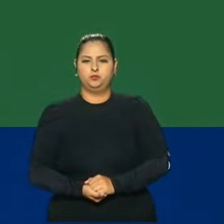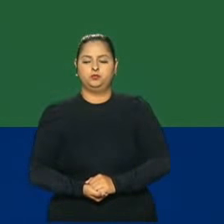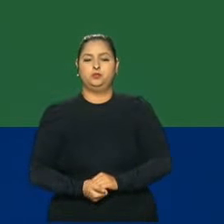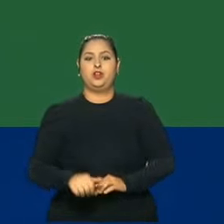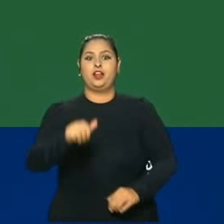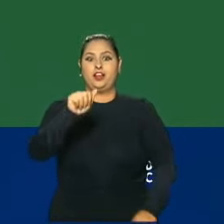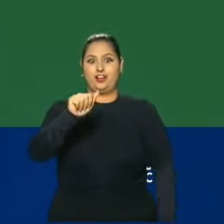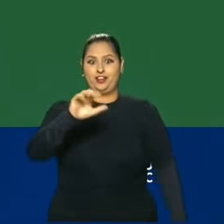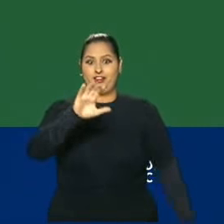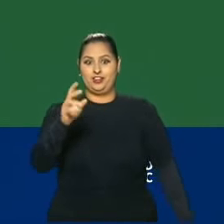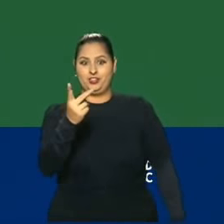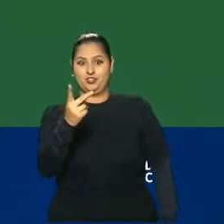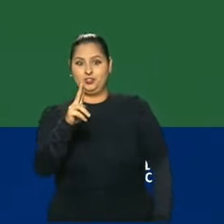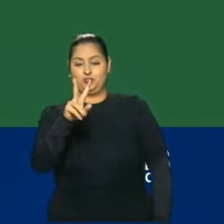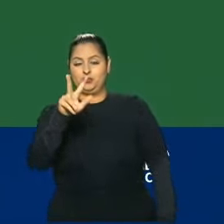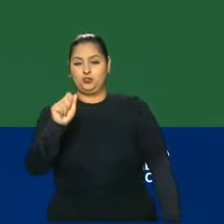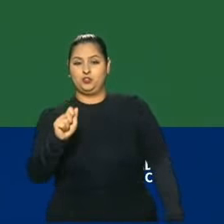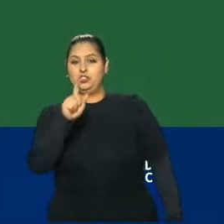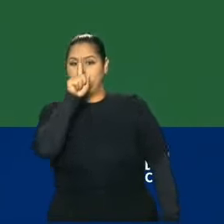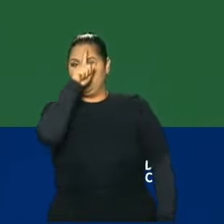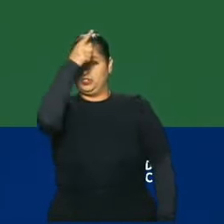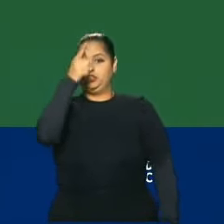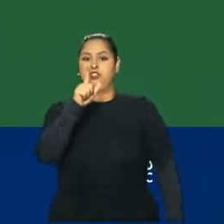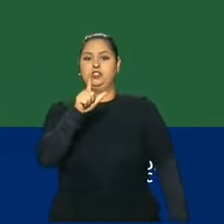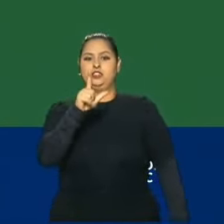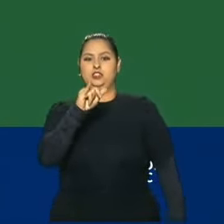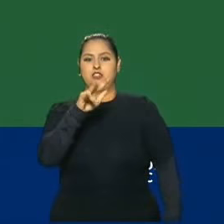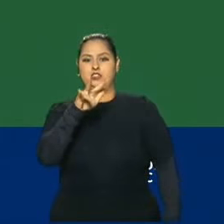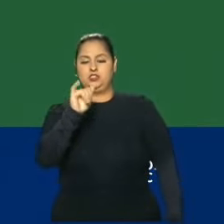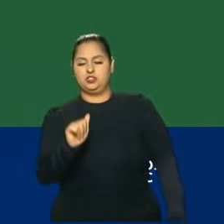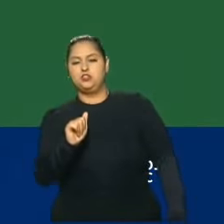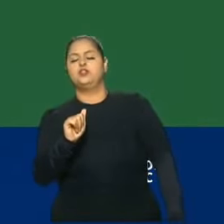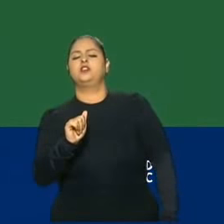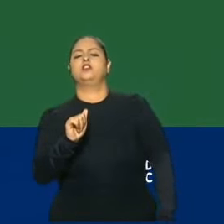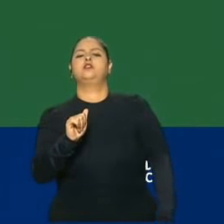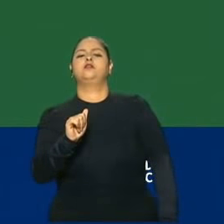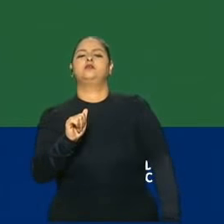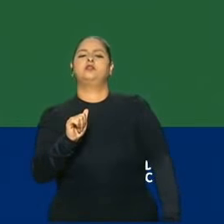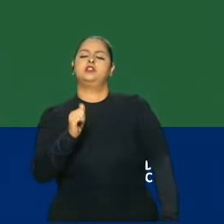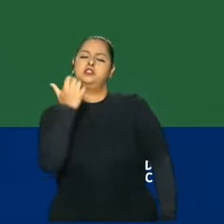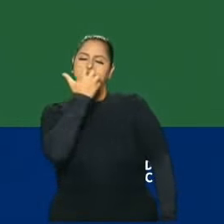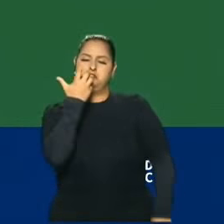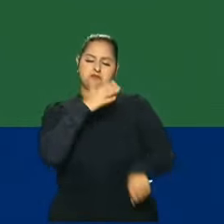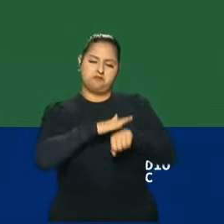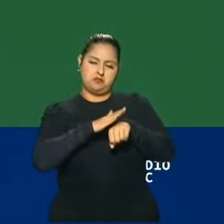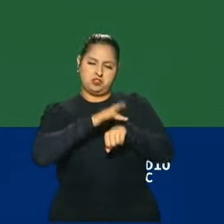a chuva, autoria Lívia Izar, interpretação